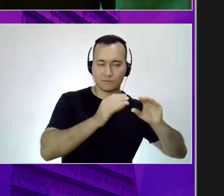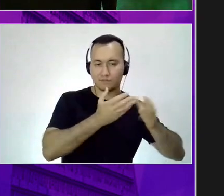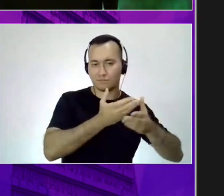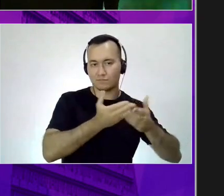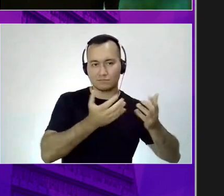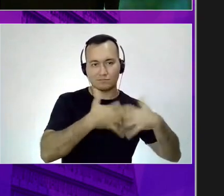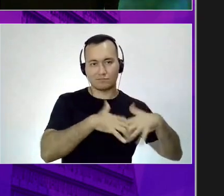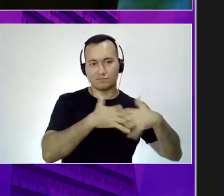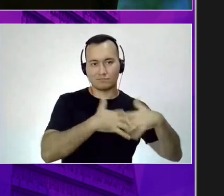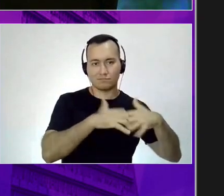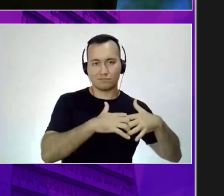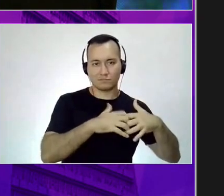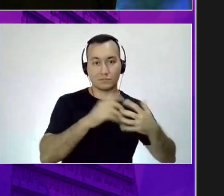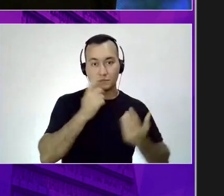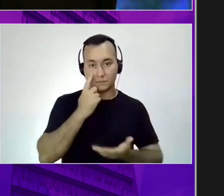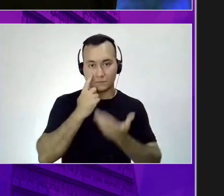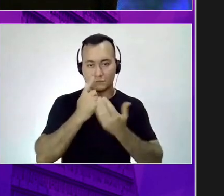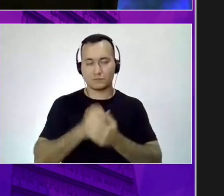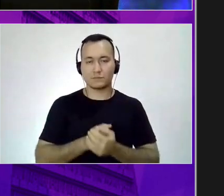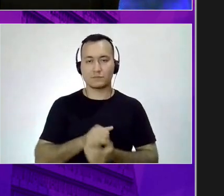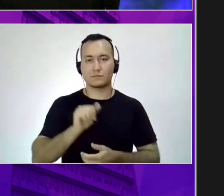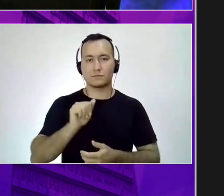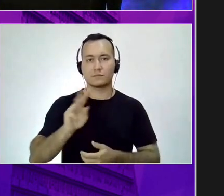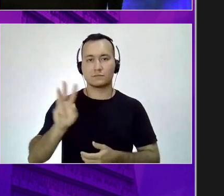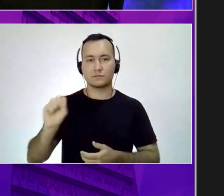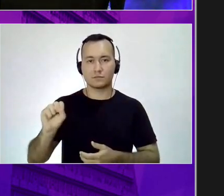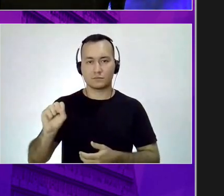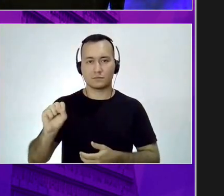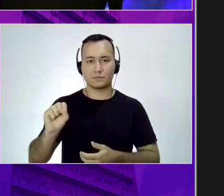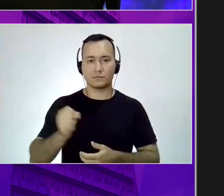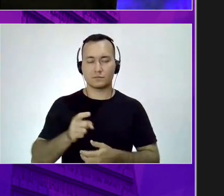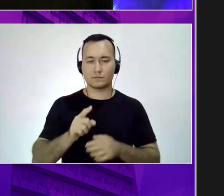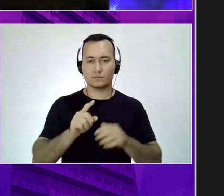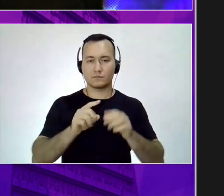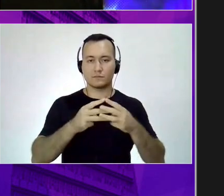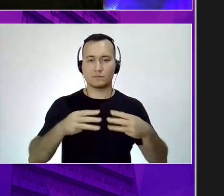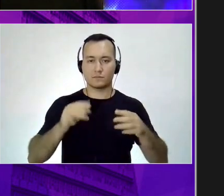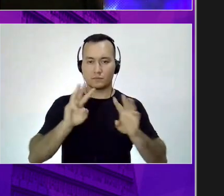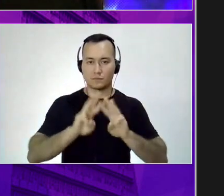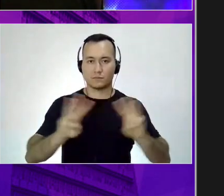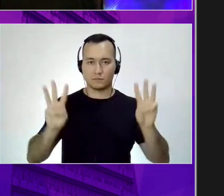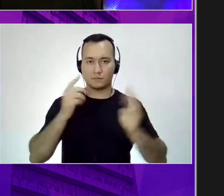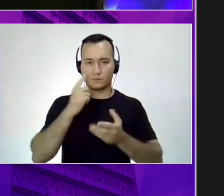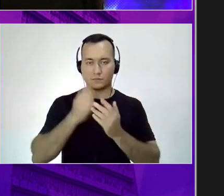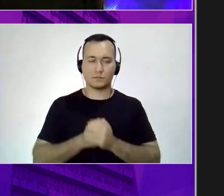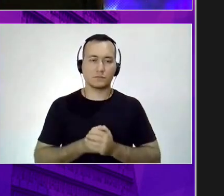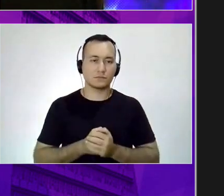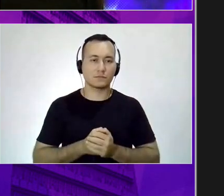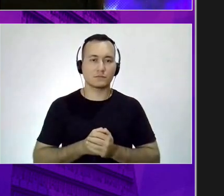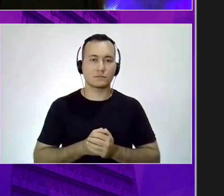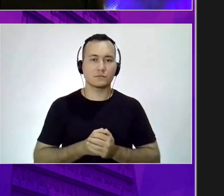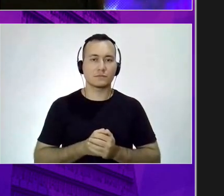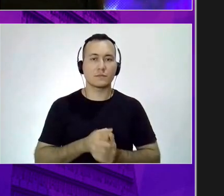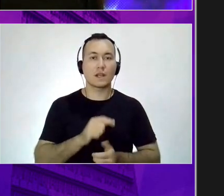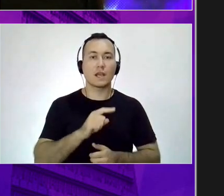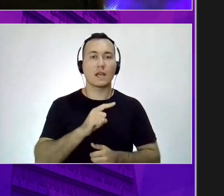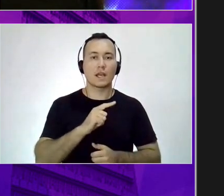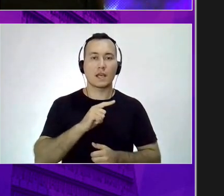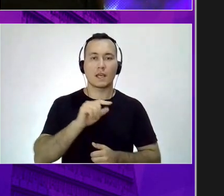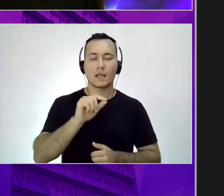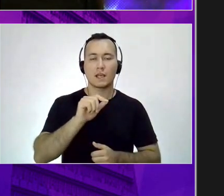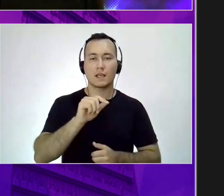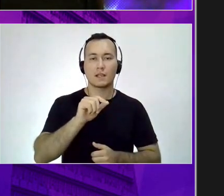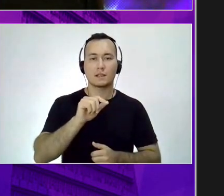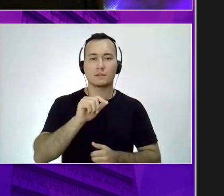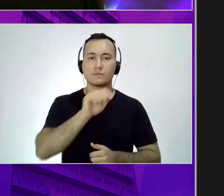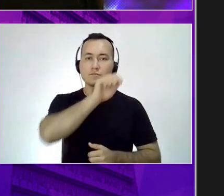da AWS inicial. Eu vou começar por um serviço que a gente chama de Amazon App-Flow. Né? E o que o Amazon App-Flow ele